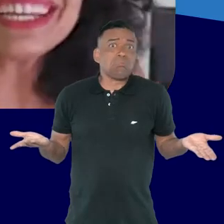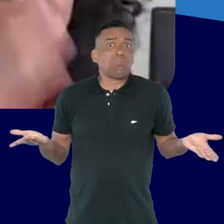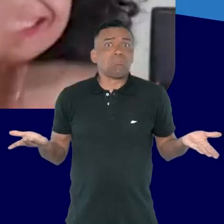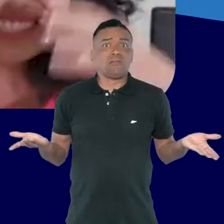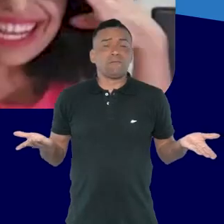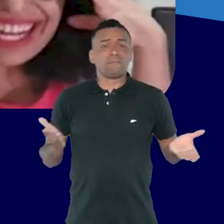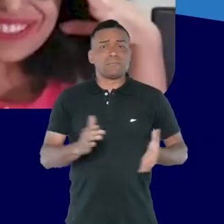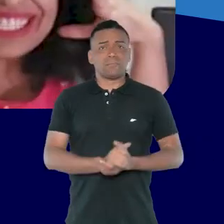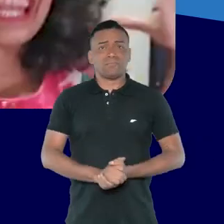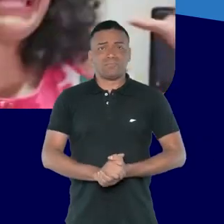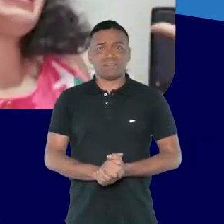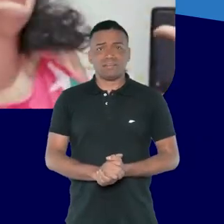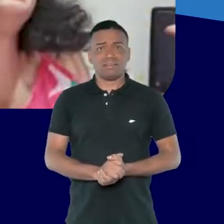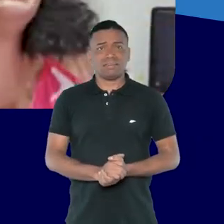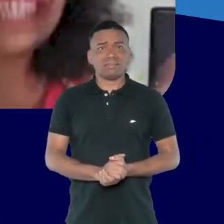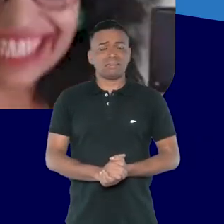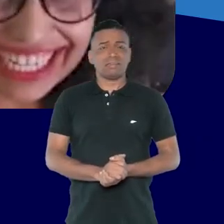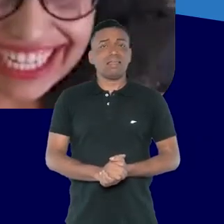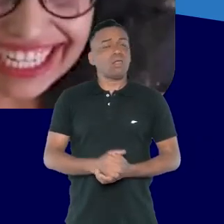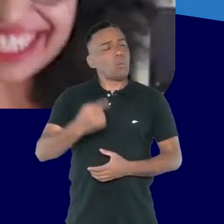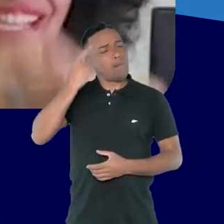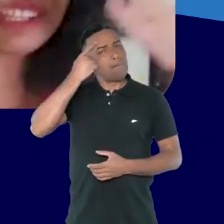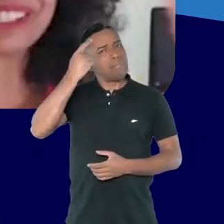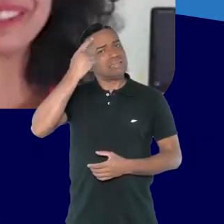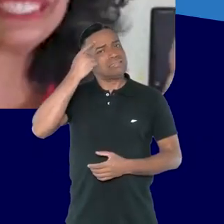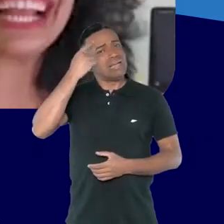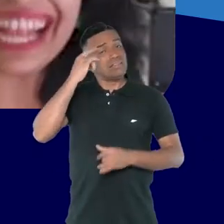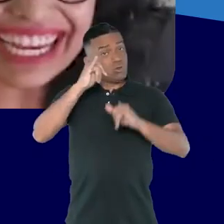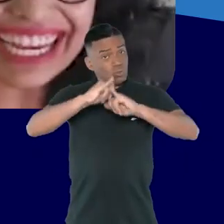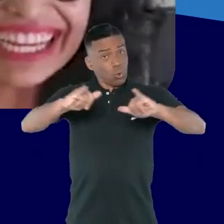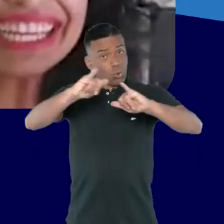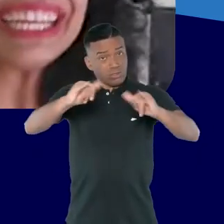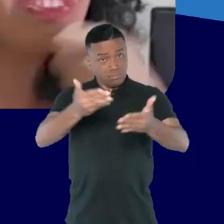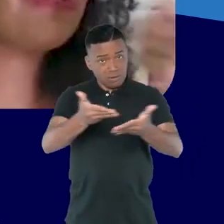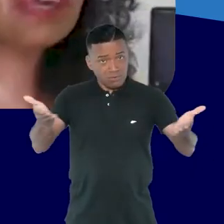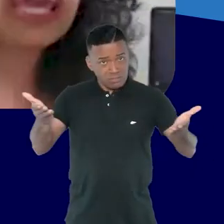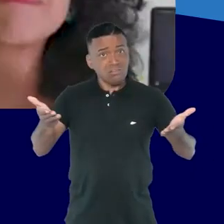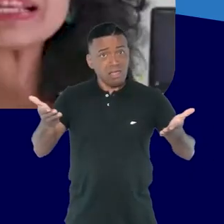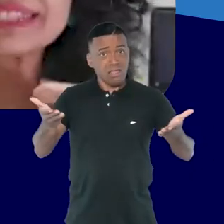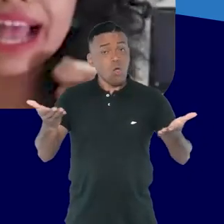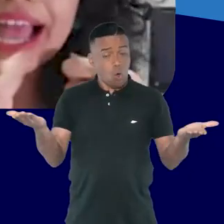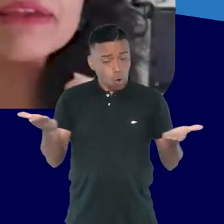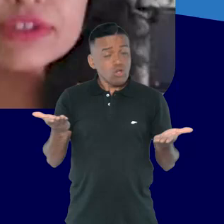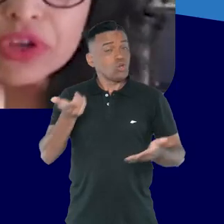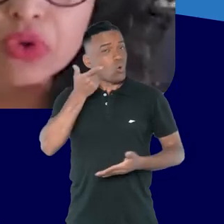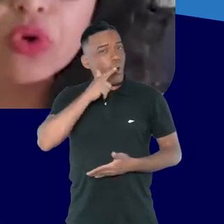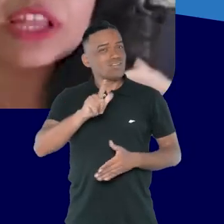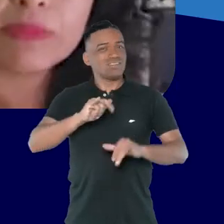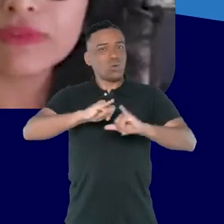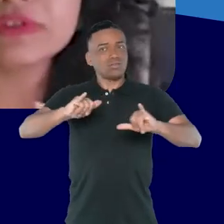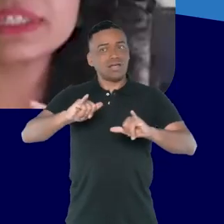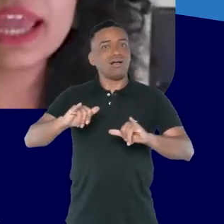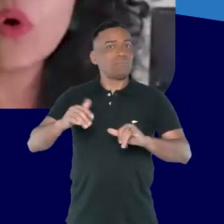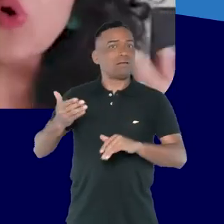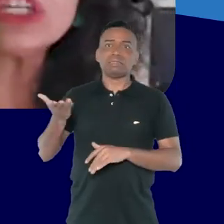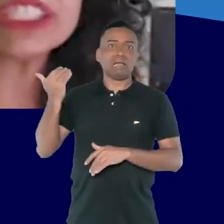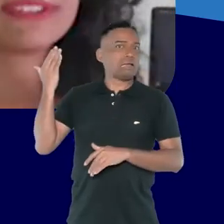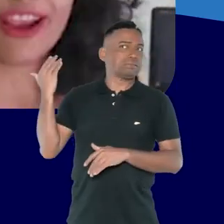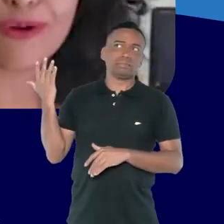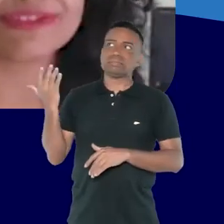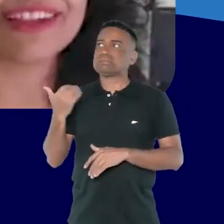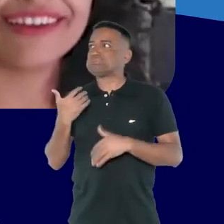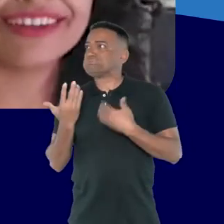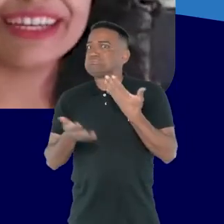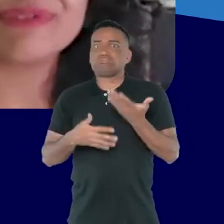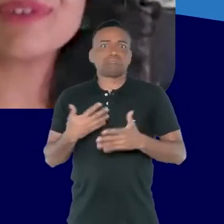segredo. E o segredo de quê? E eu tive que repensar isso que eu tô contando para você. Hoje